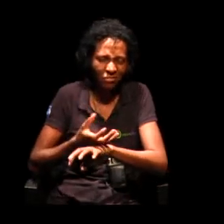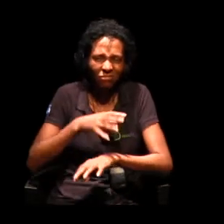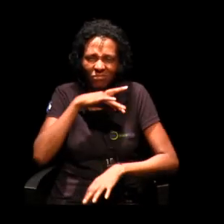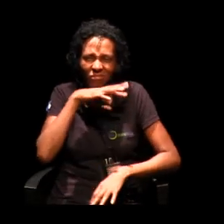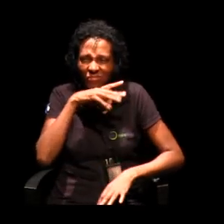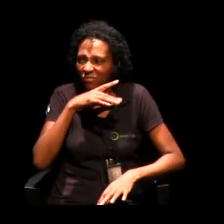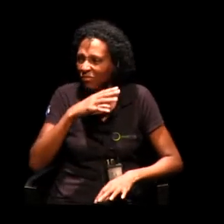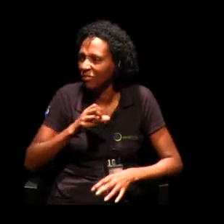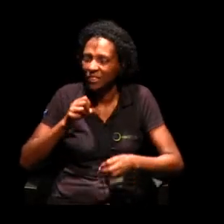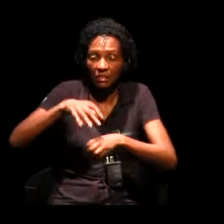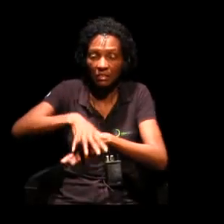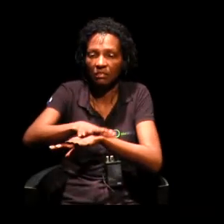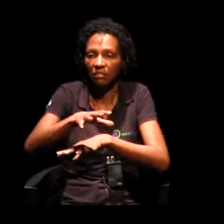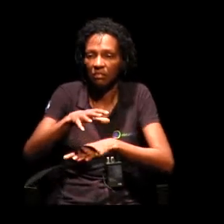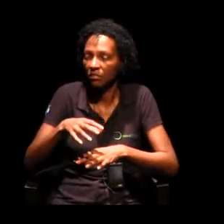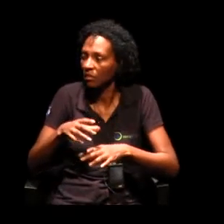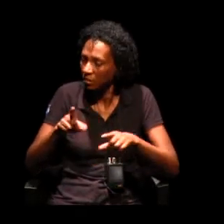espécies invasivas,